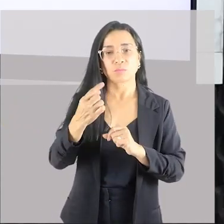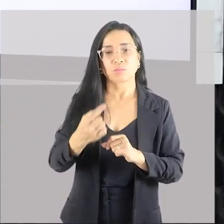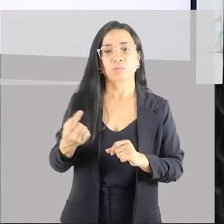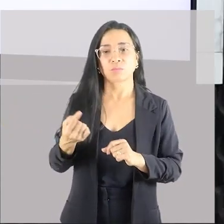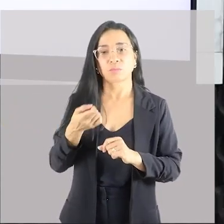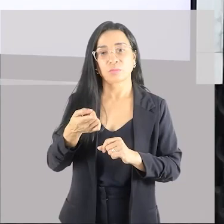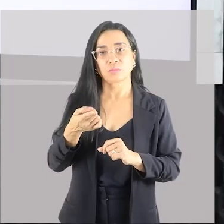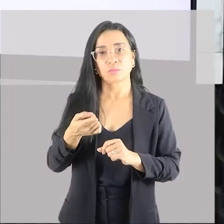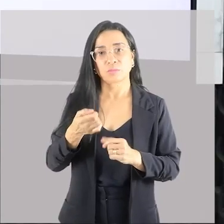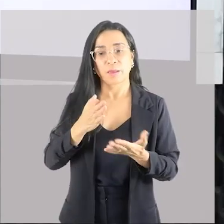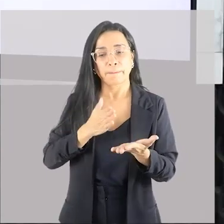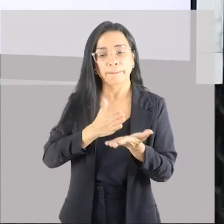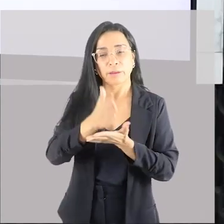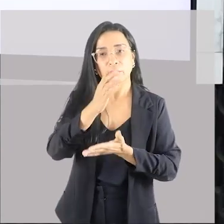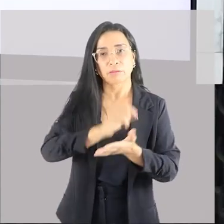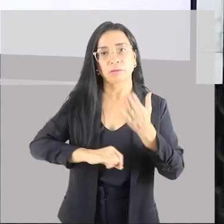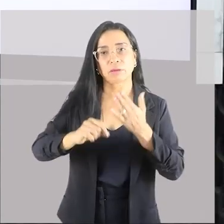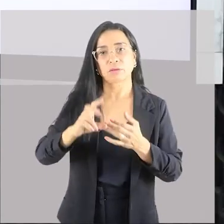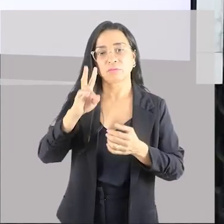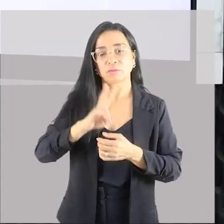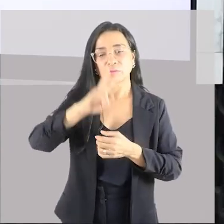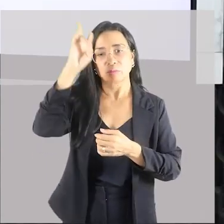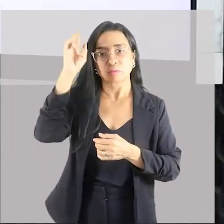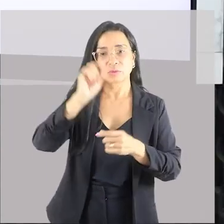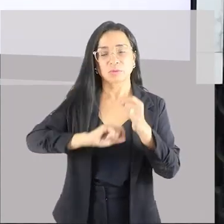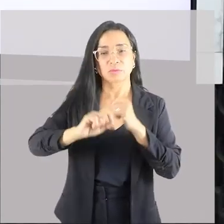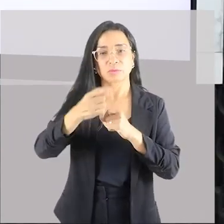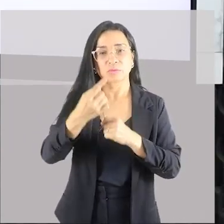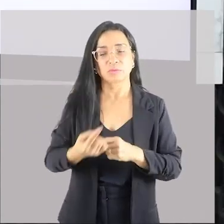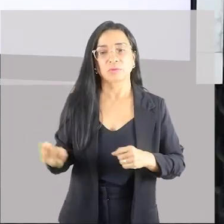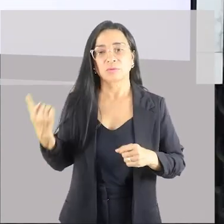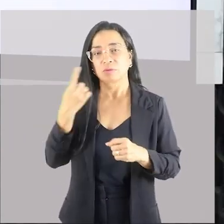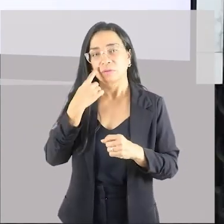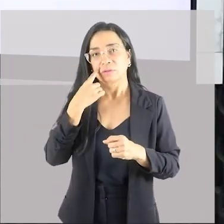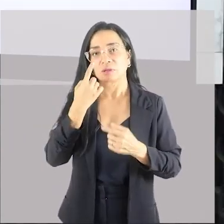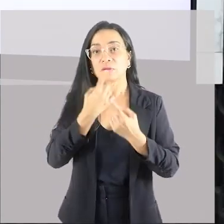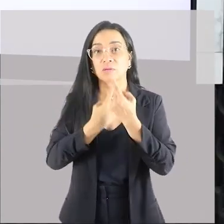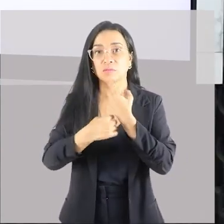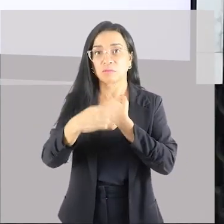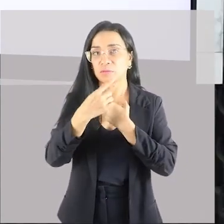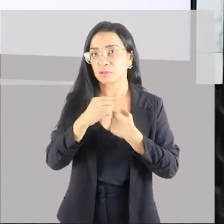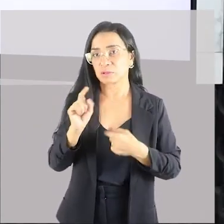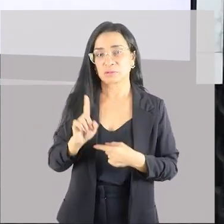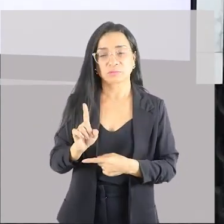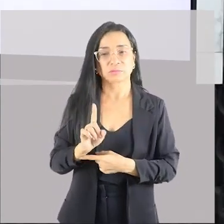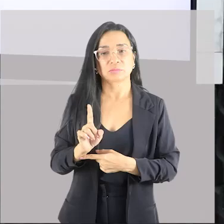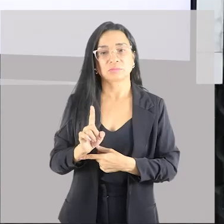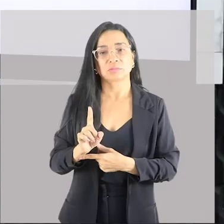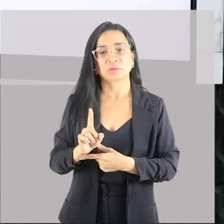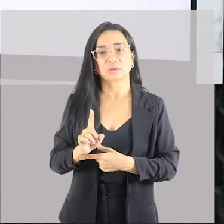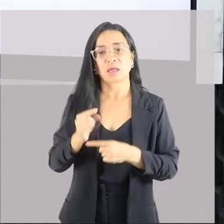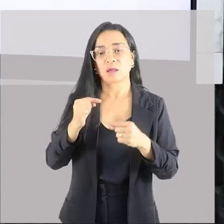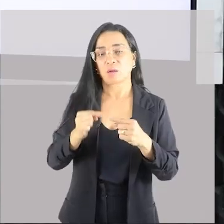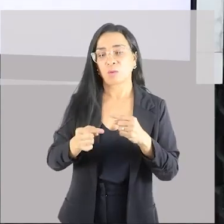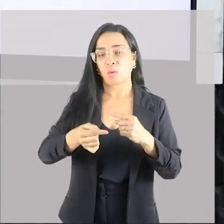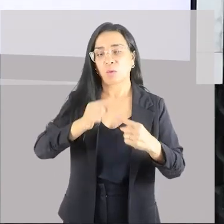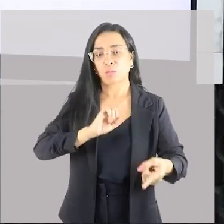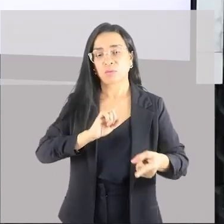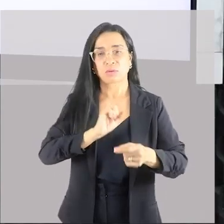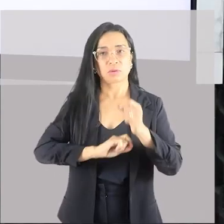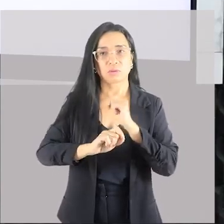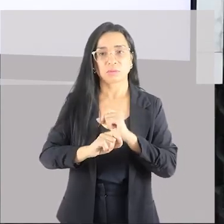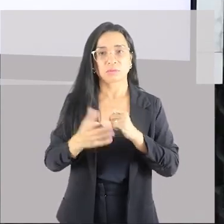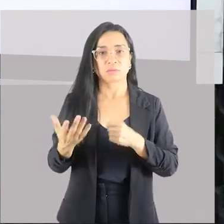ser aprovado no vestibular, você que quer passar. Olha, e a sua vontade não vai ser contrariada. Vem